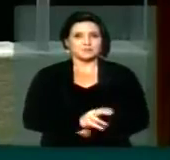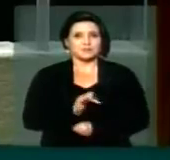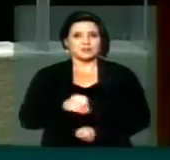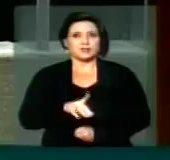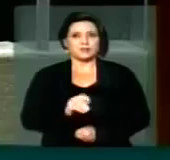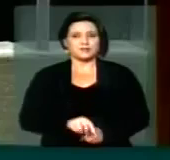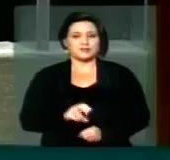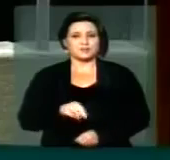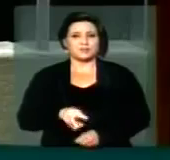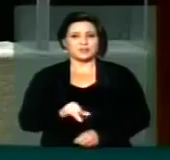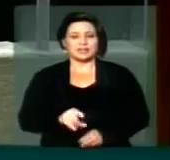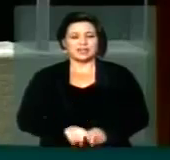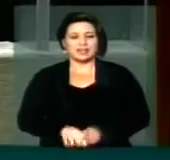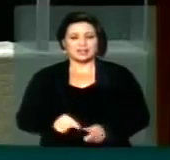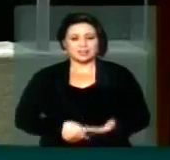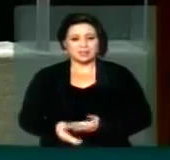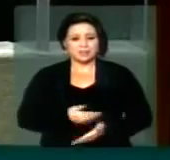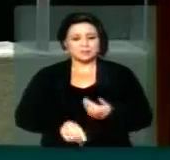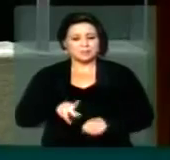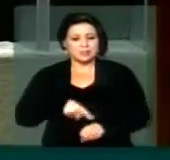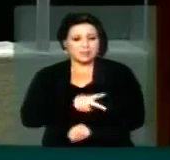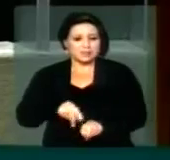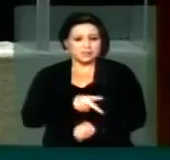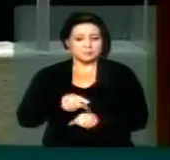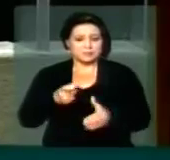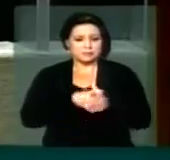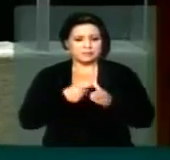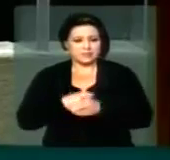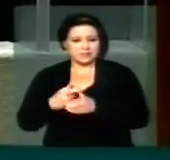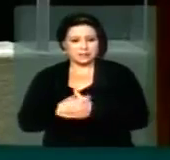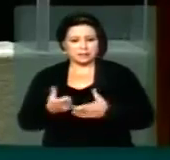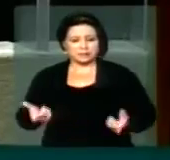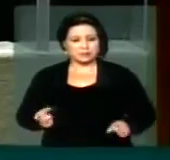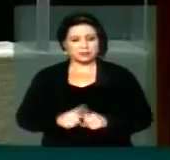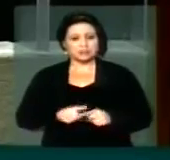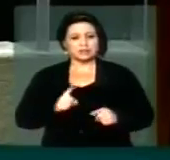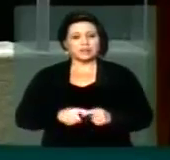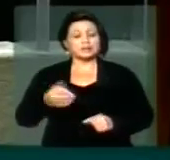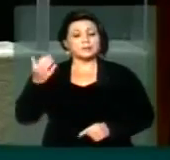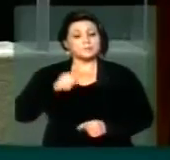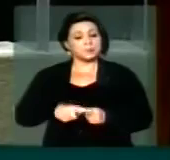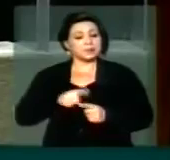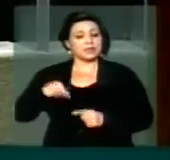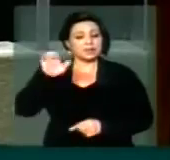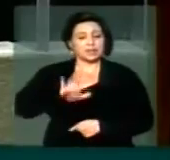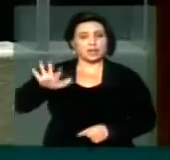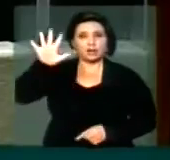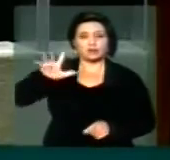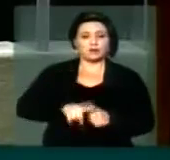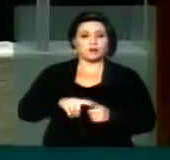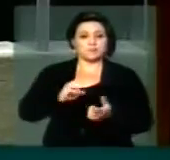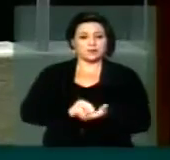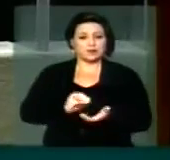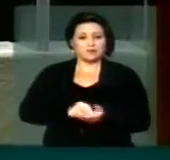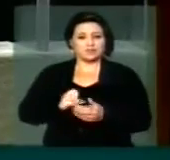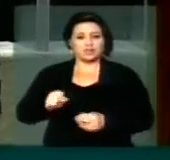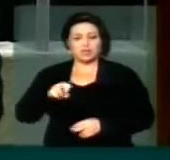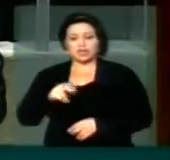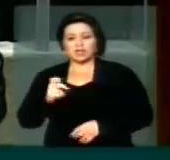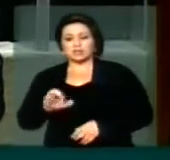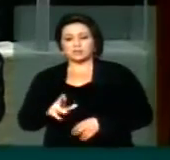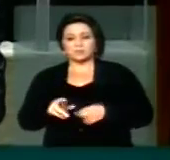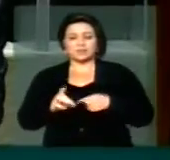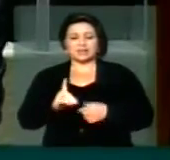Monetário Internacional para os países dependentes. Porque lá na Europa é déficit primário, não é